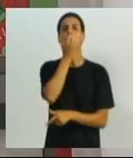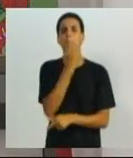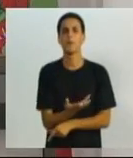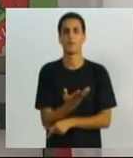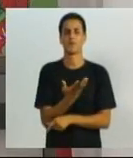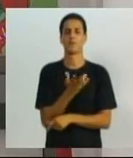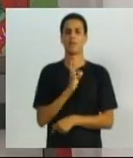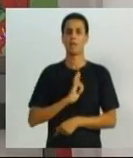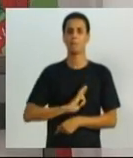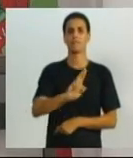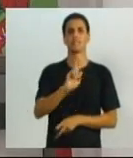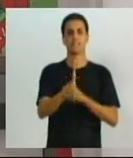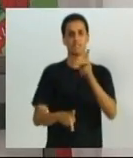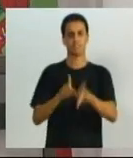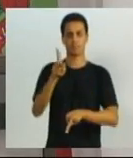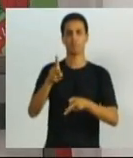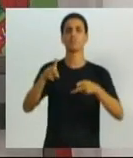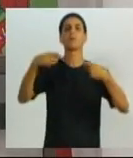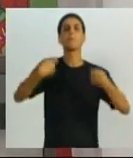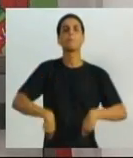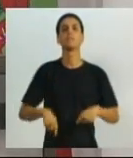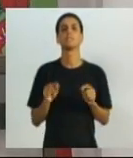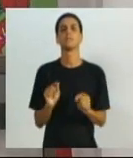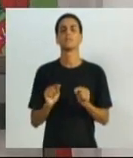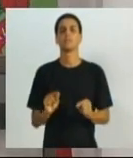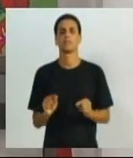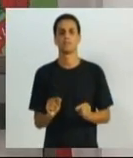e representante do povo. A gente só precisa ter